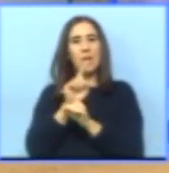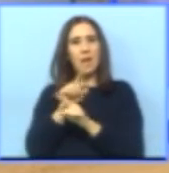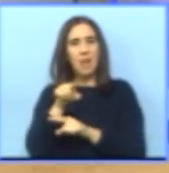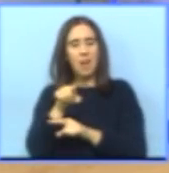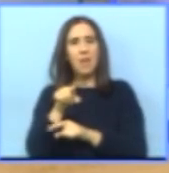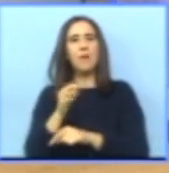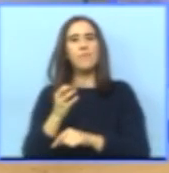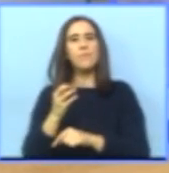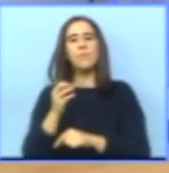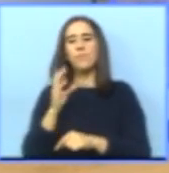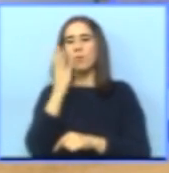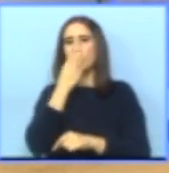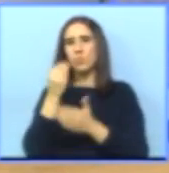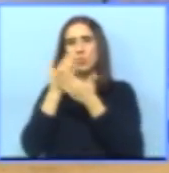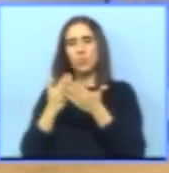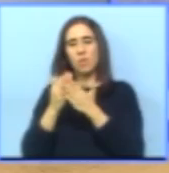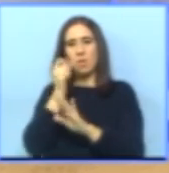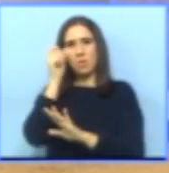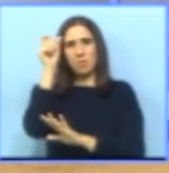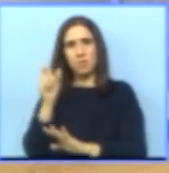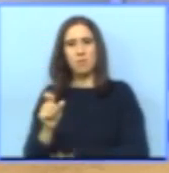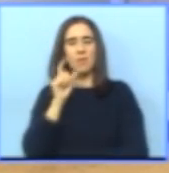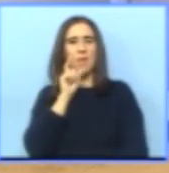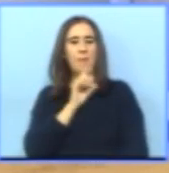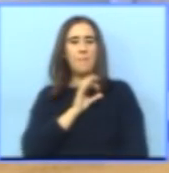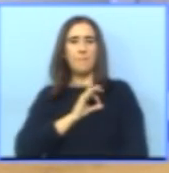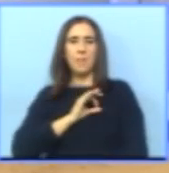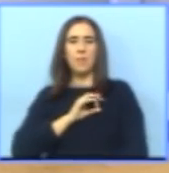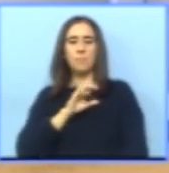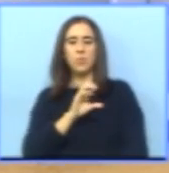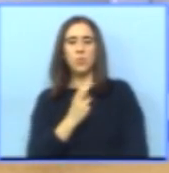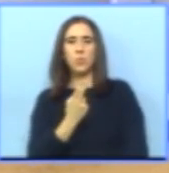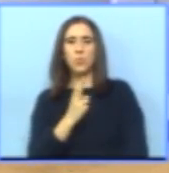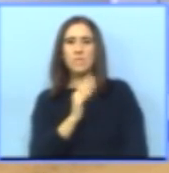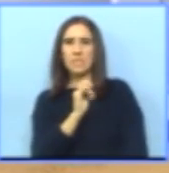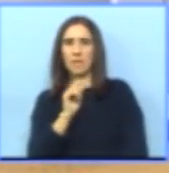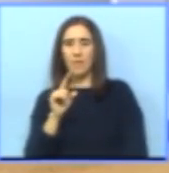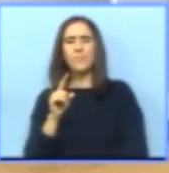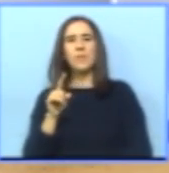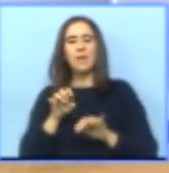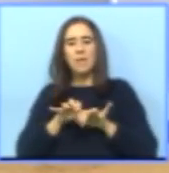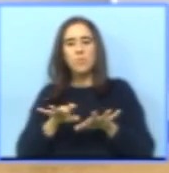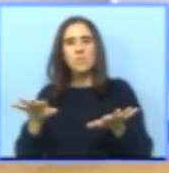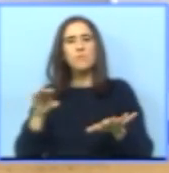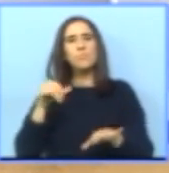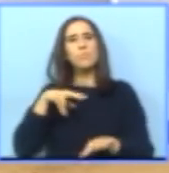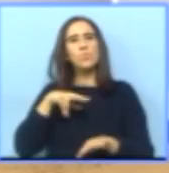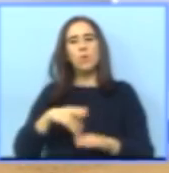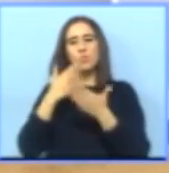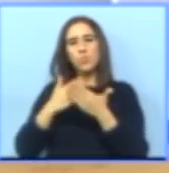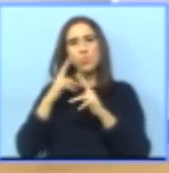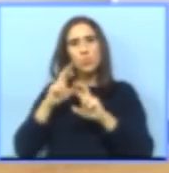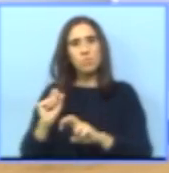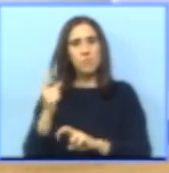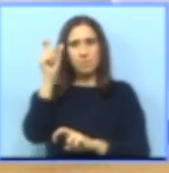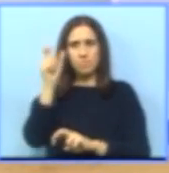foi um estudante da Madame Curie, foi uma das primeiras pessoas a estudar em Portugal a radioatividade. Portanto, mostra que mesmo, no século XX, e